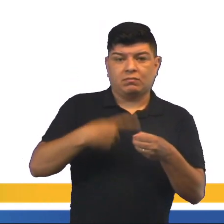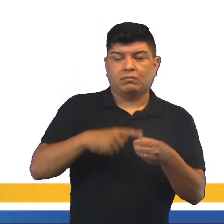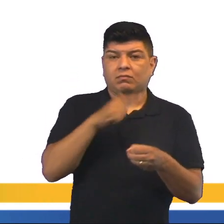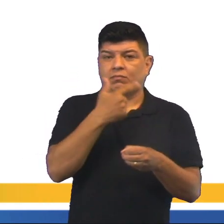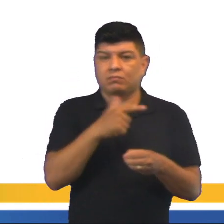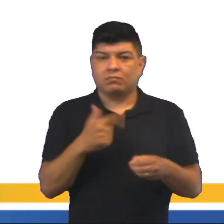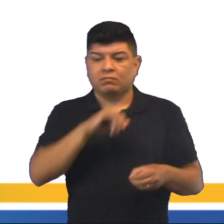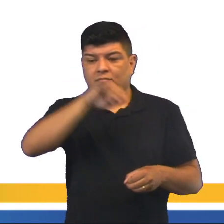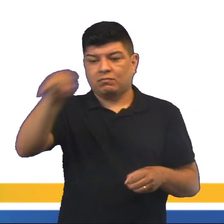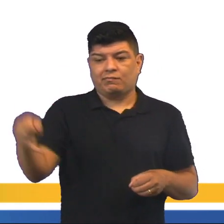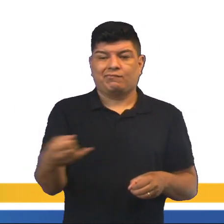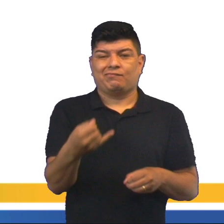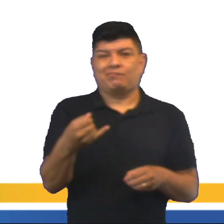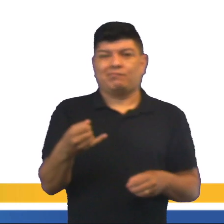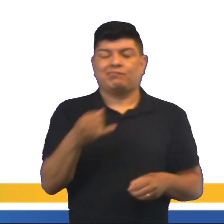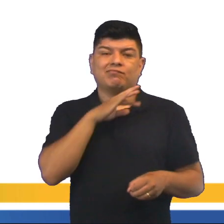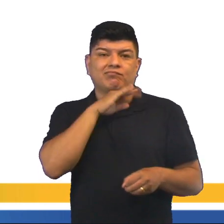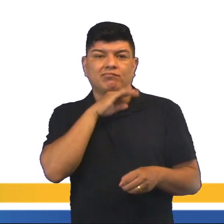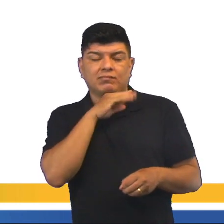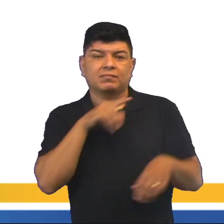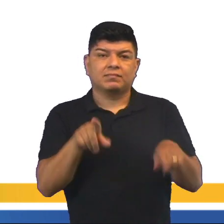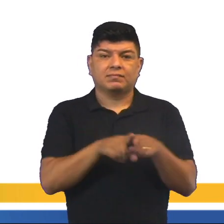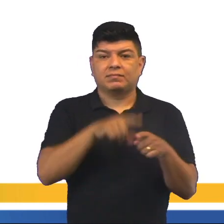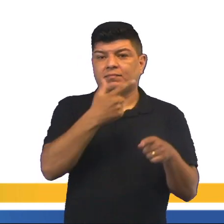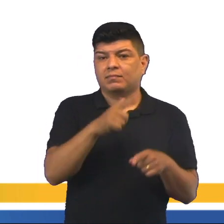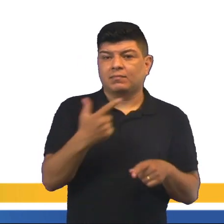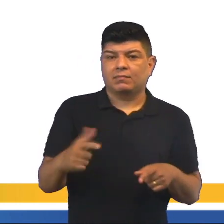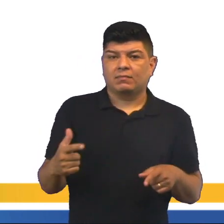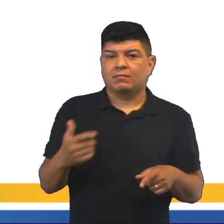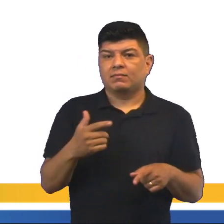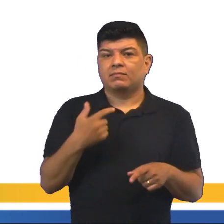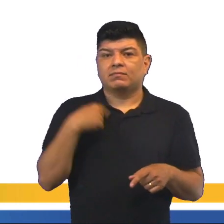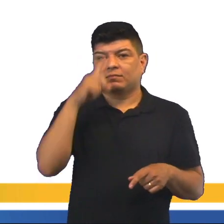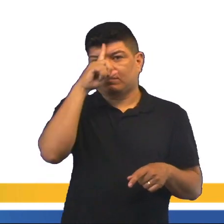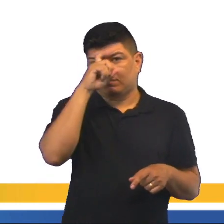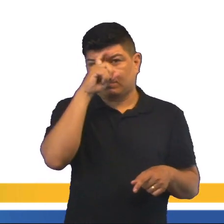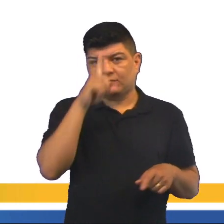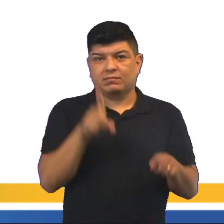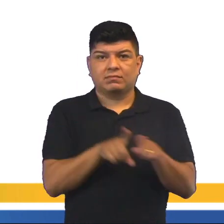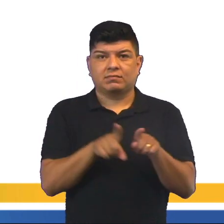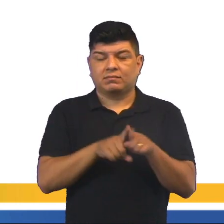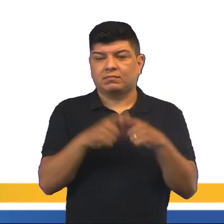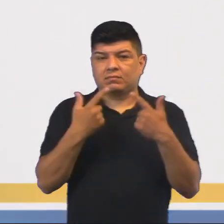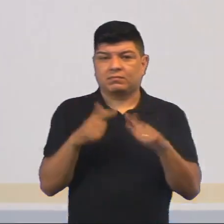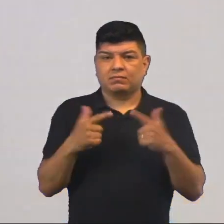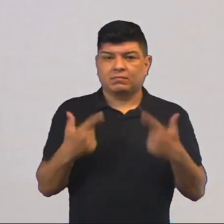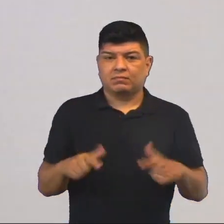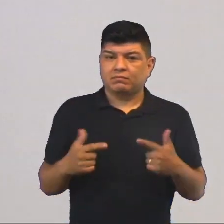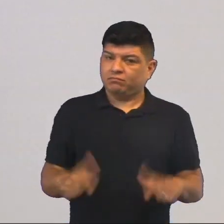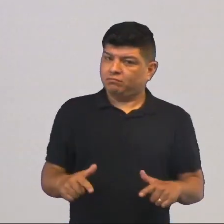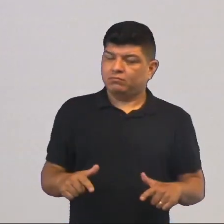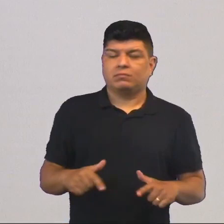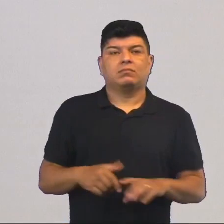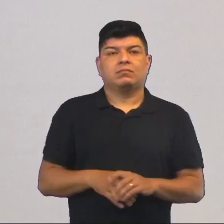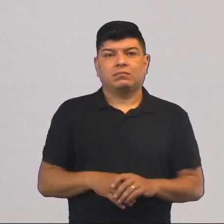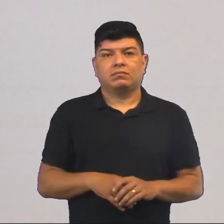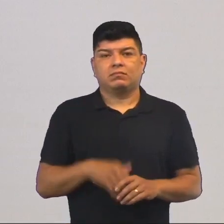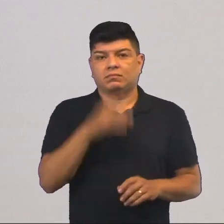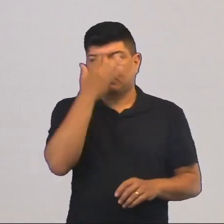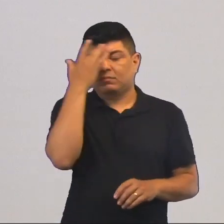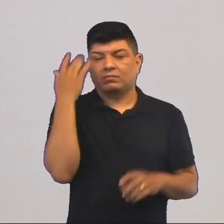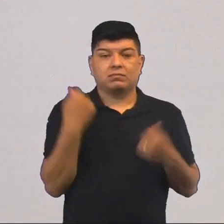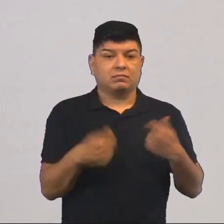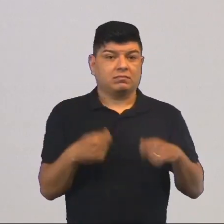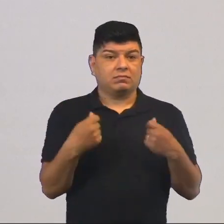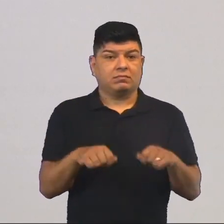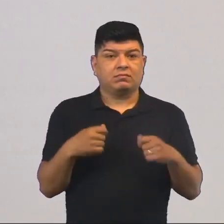não tem tantas oportunidades de emprego e também não há condições médico-hospitalar satisfatórias. Quando alguém precisa de